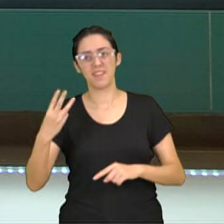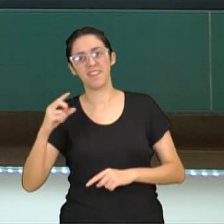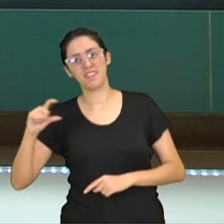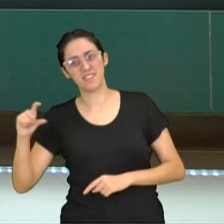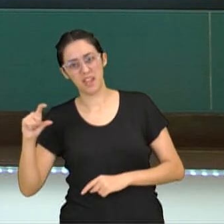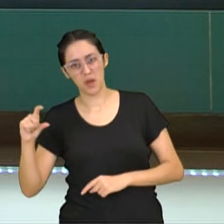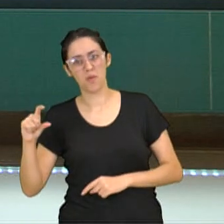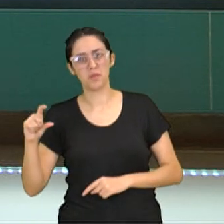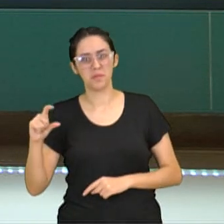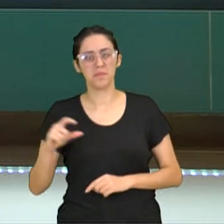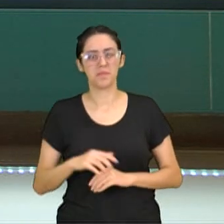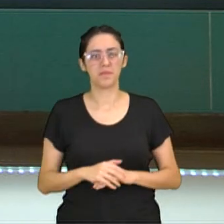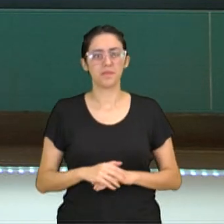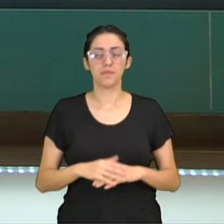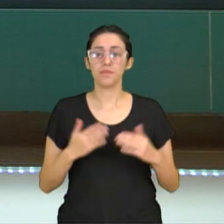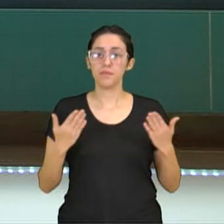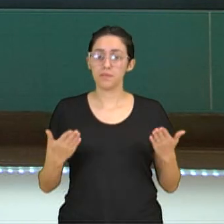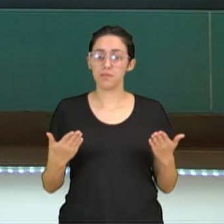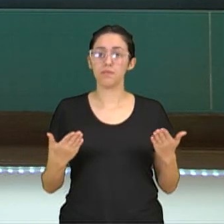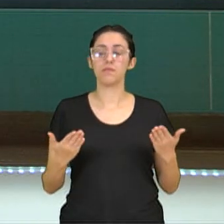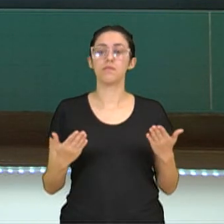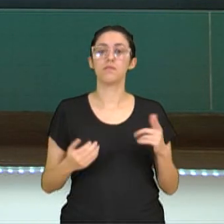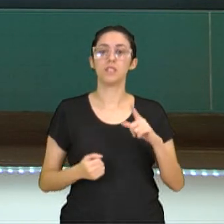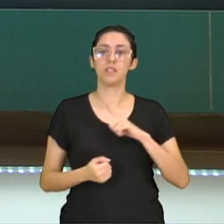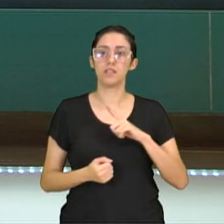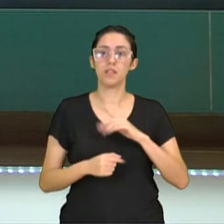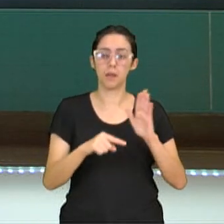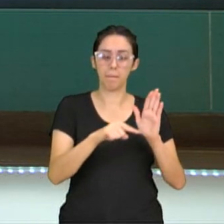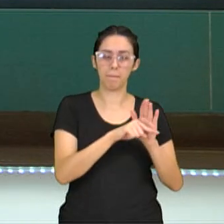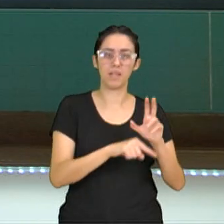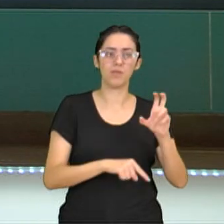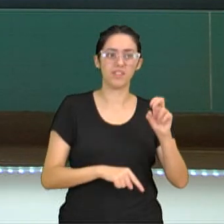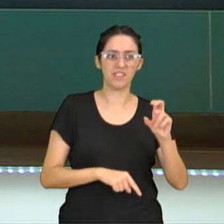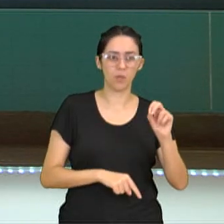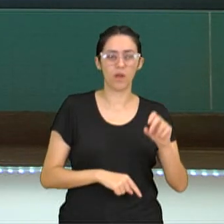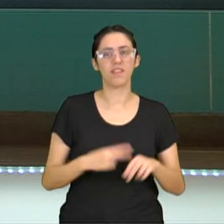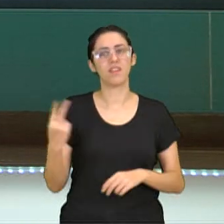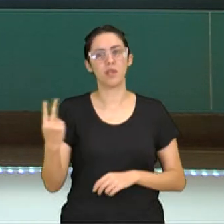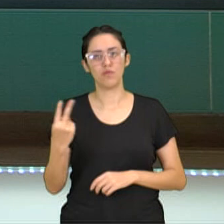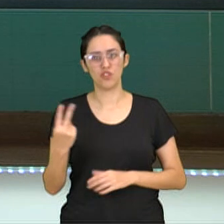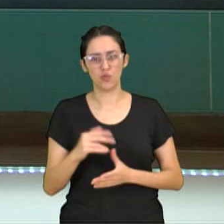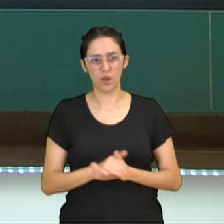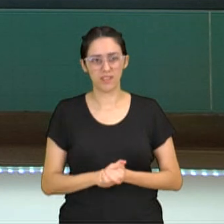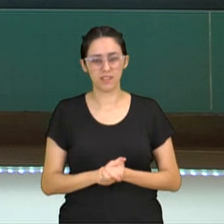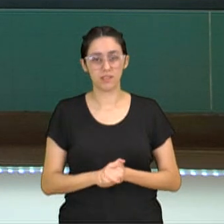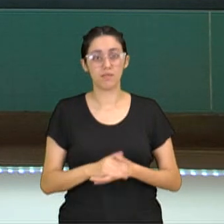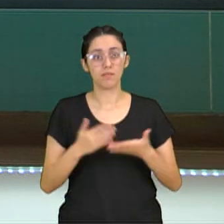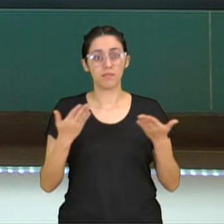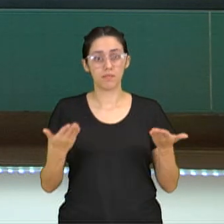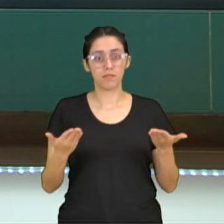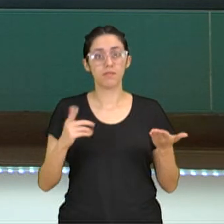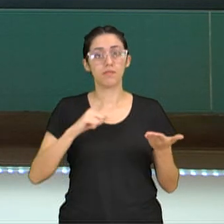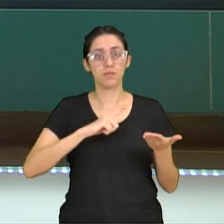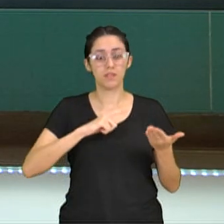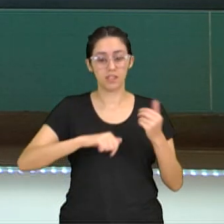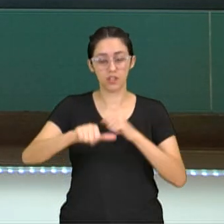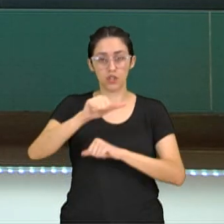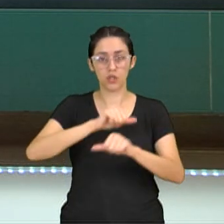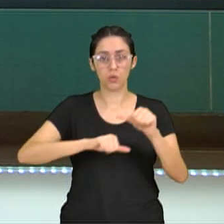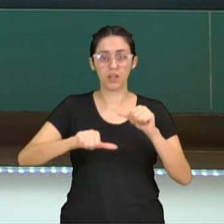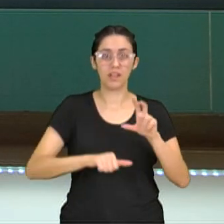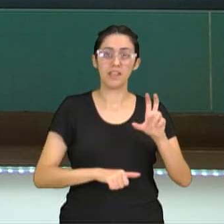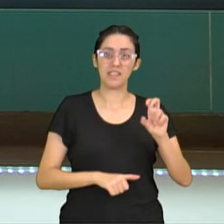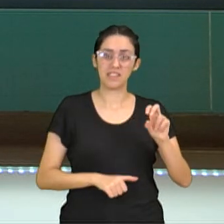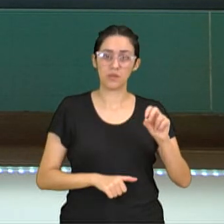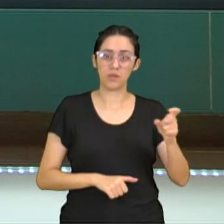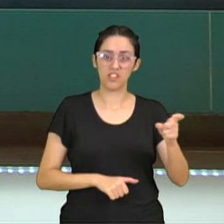1.100. Então, nesse caso, os números são menos 50 e 22. Então, eu vou trocar o 50x por